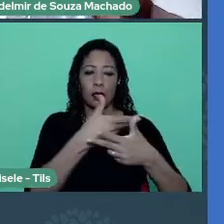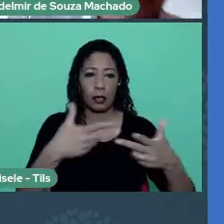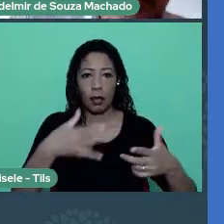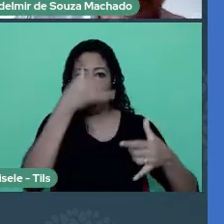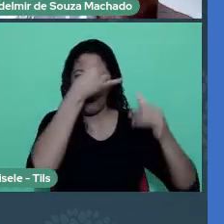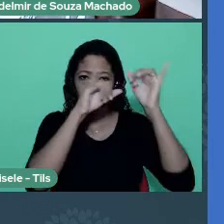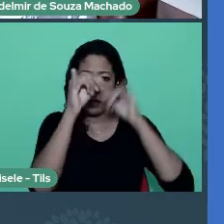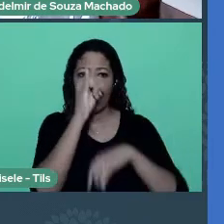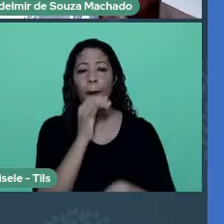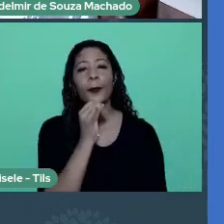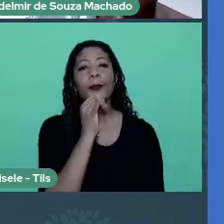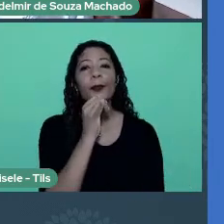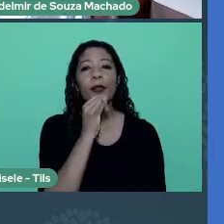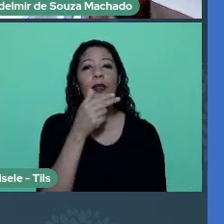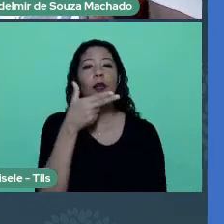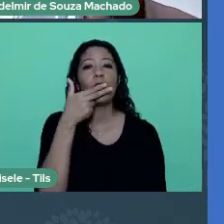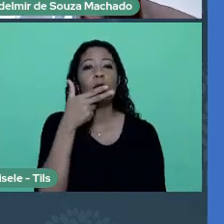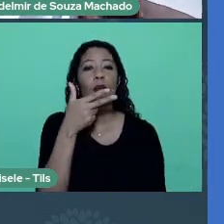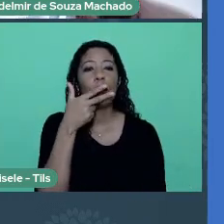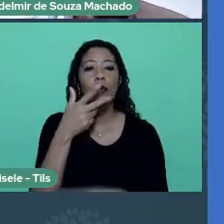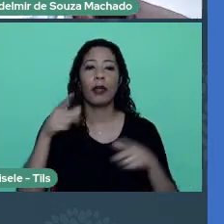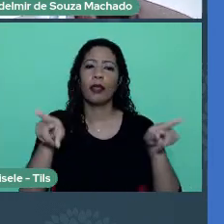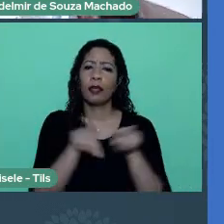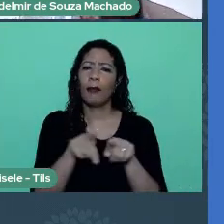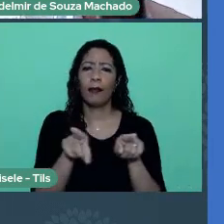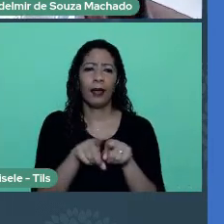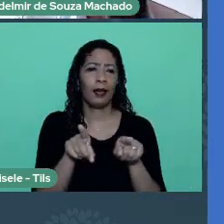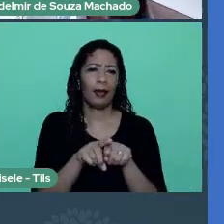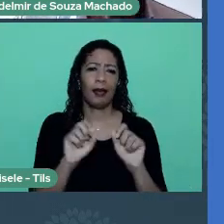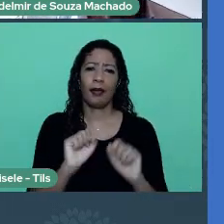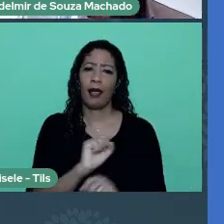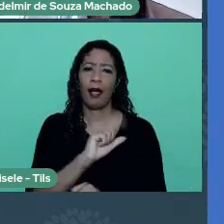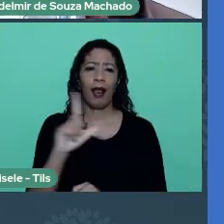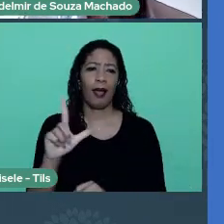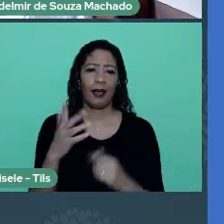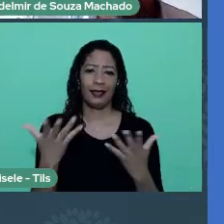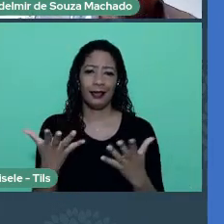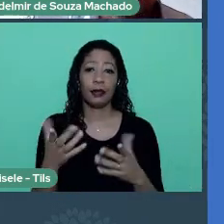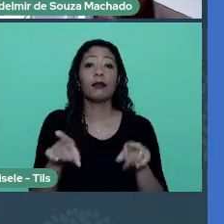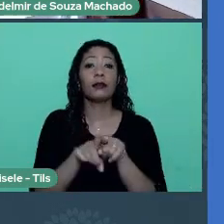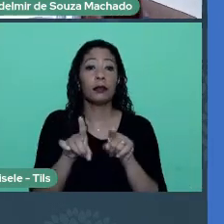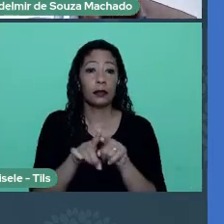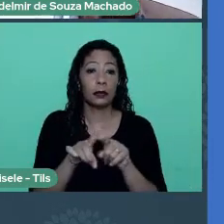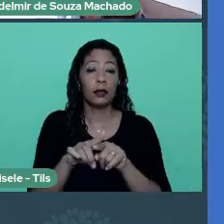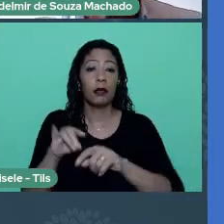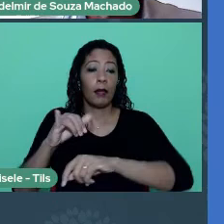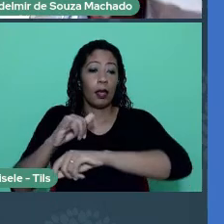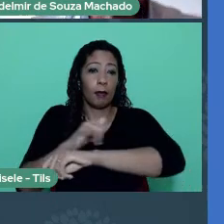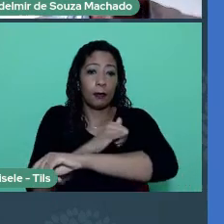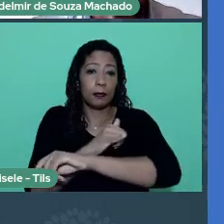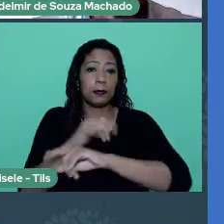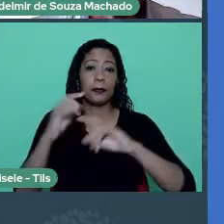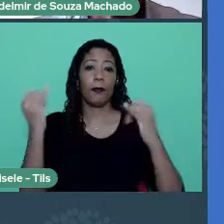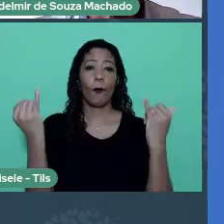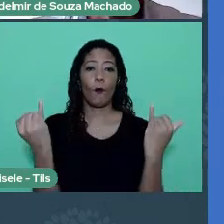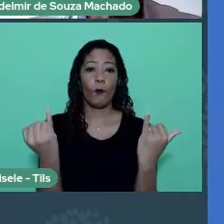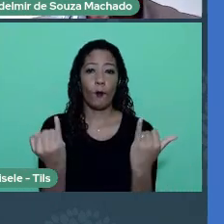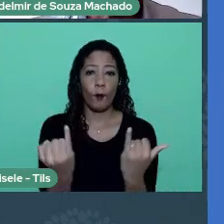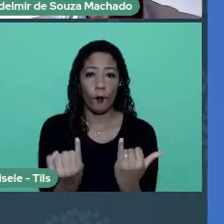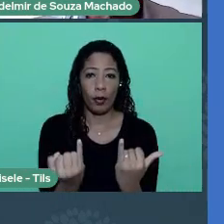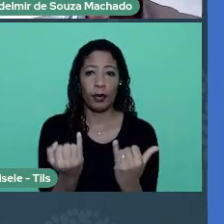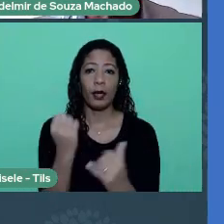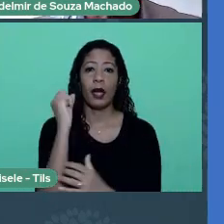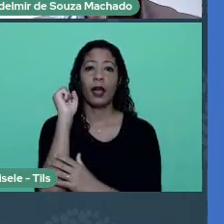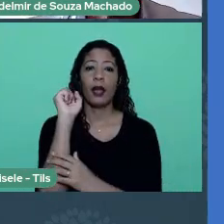lógico, então essas medidas de controle são quase evidentes. Perda de peso, atividade física é importantíssimo,